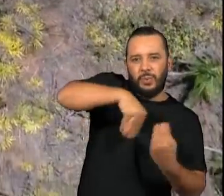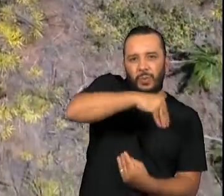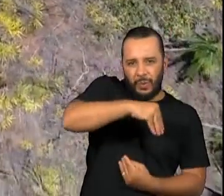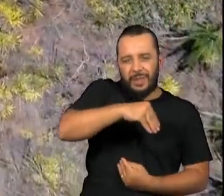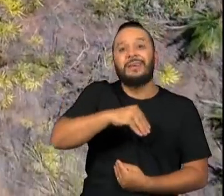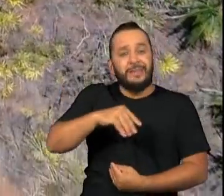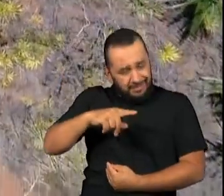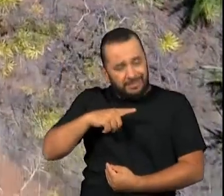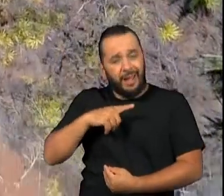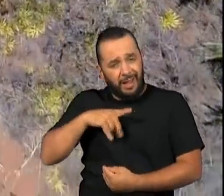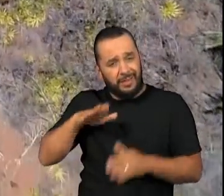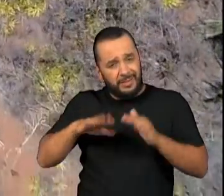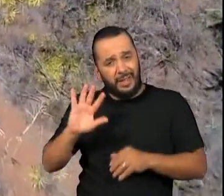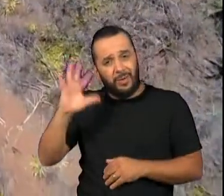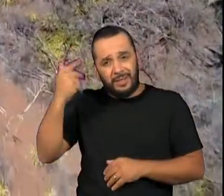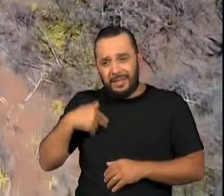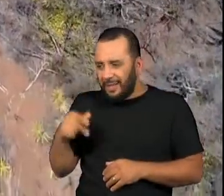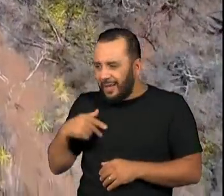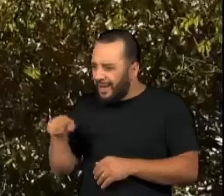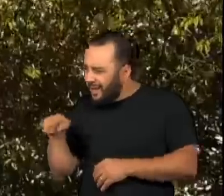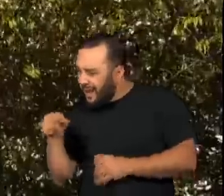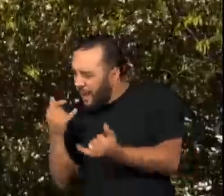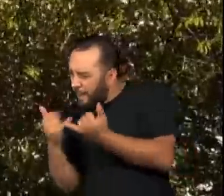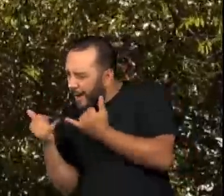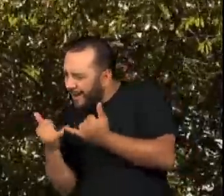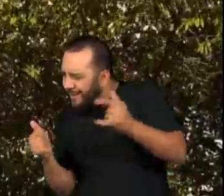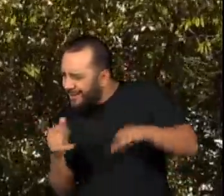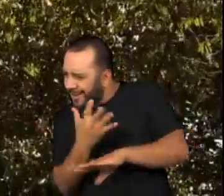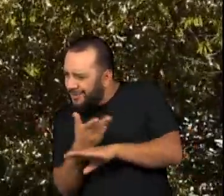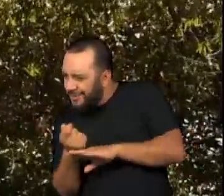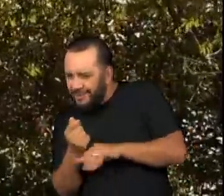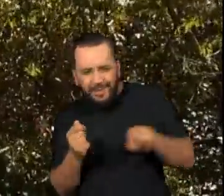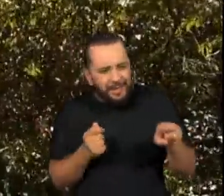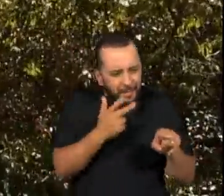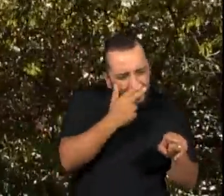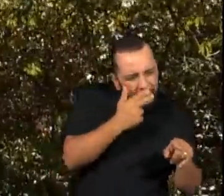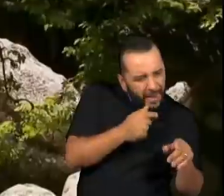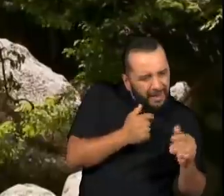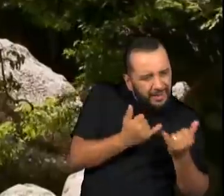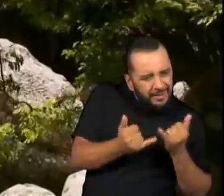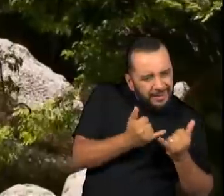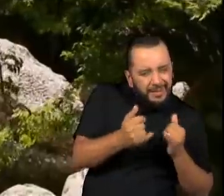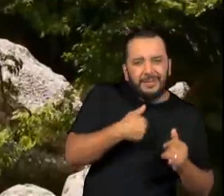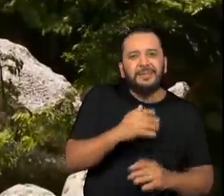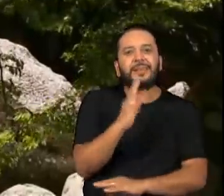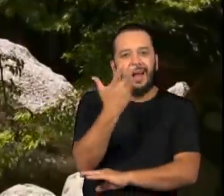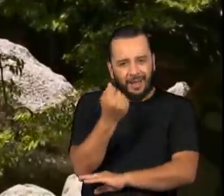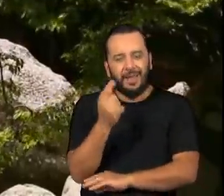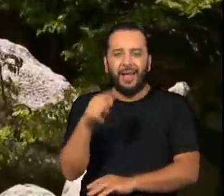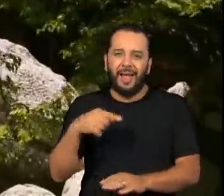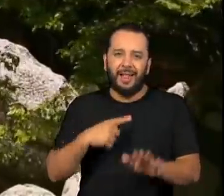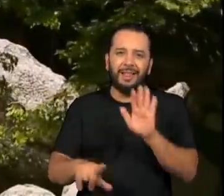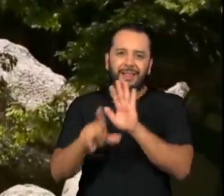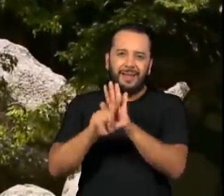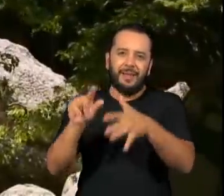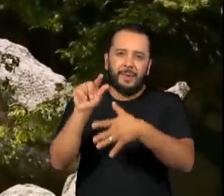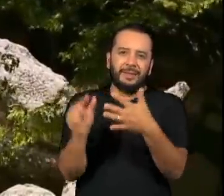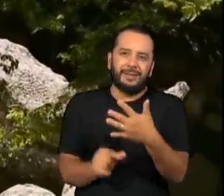partes dele que se assemelham à Mata Atlântica. Eles são, inclusive, enquadrados pela lei da Mata Atlântica